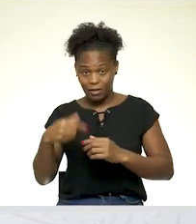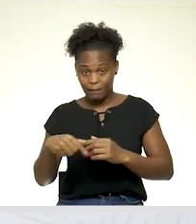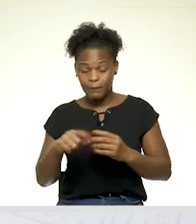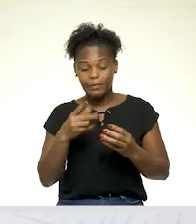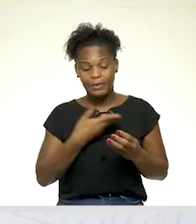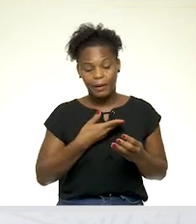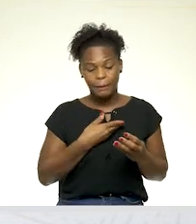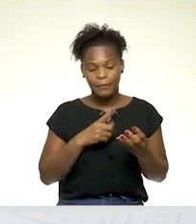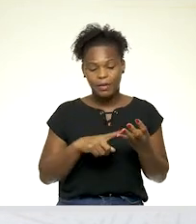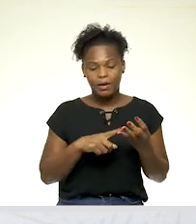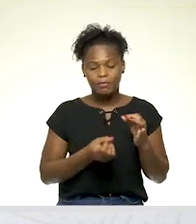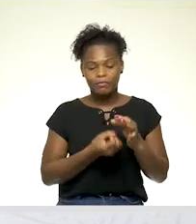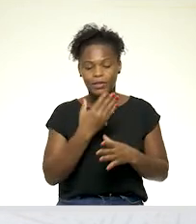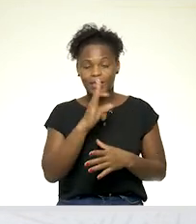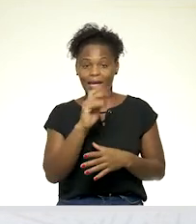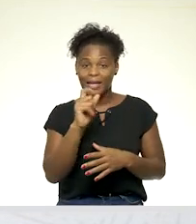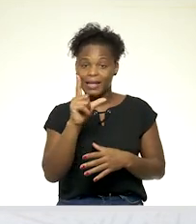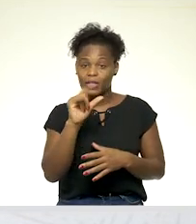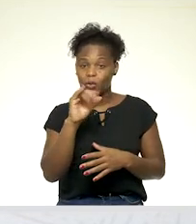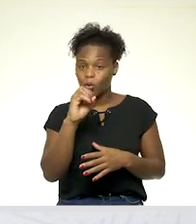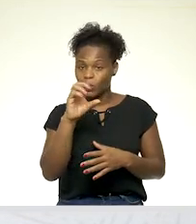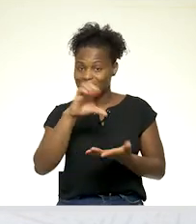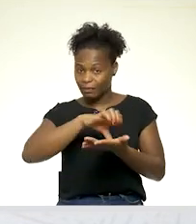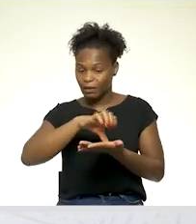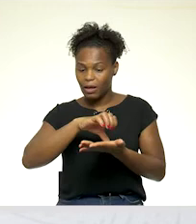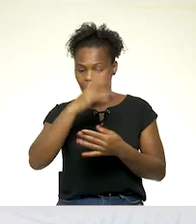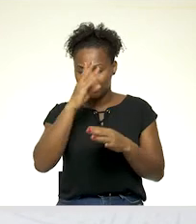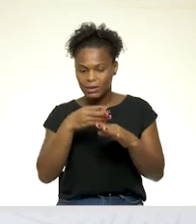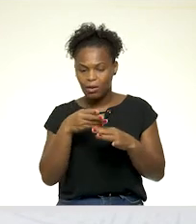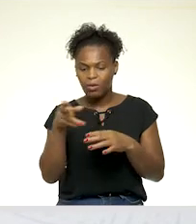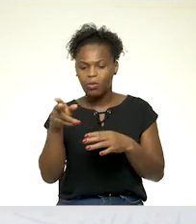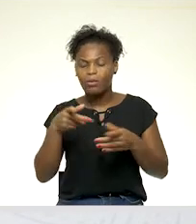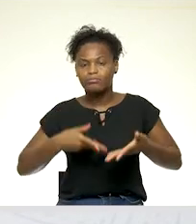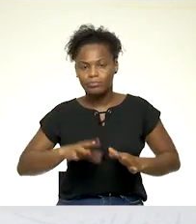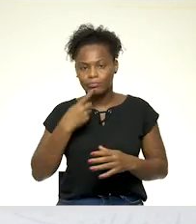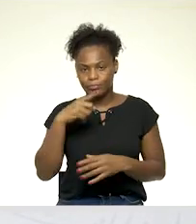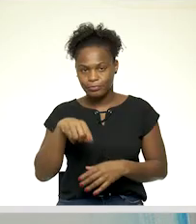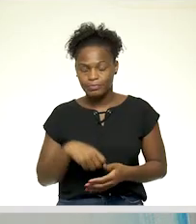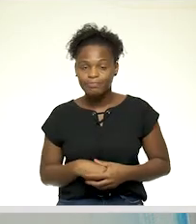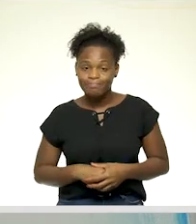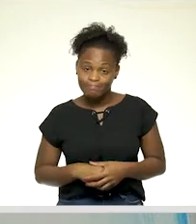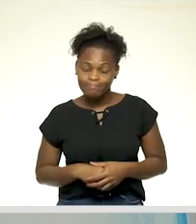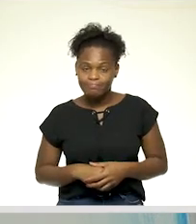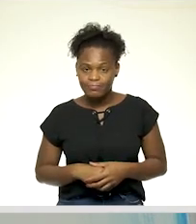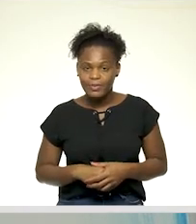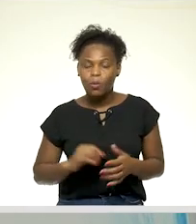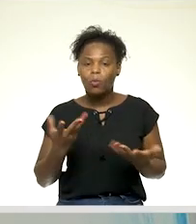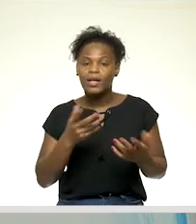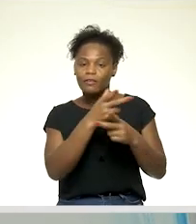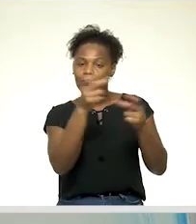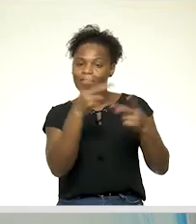linha D. A formulação do heliocentrismo ocorreu no Renascimento. Então, quais